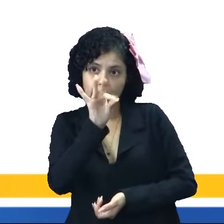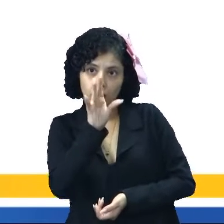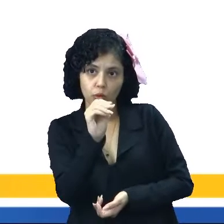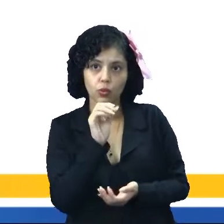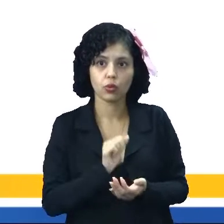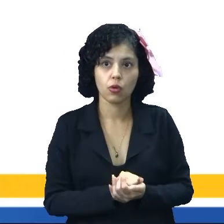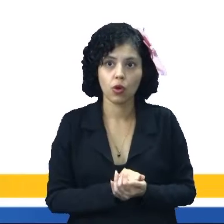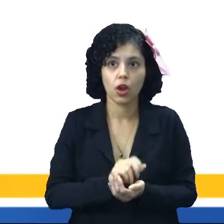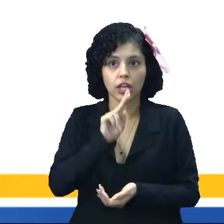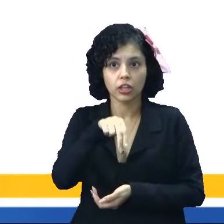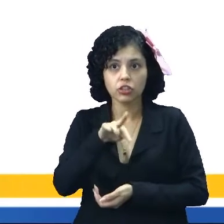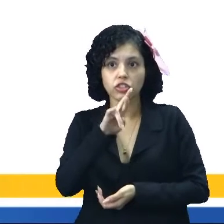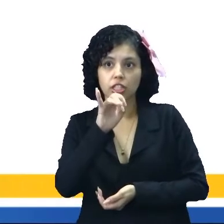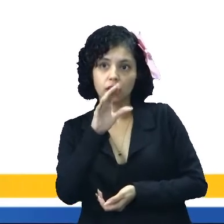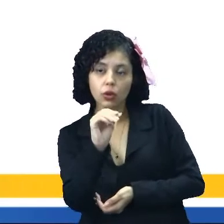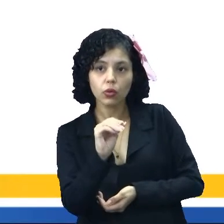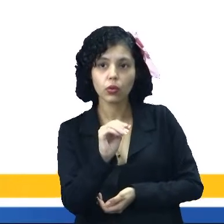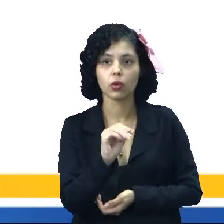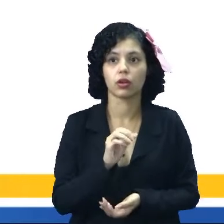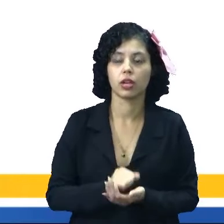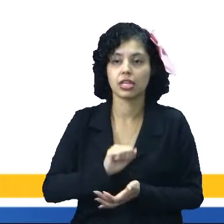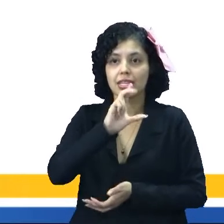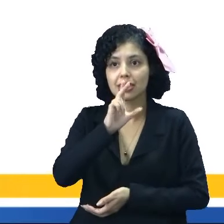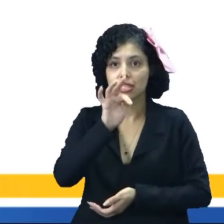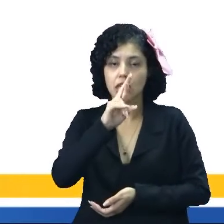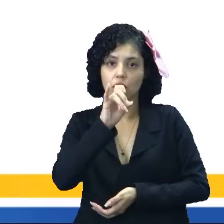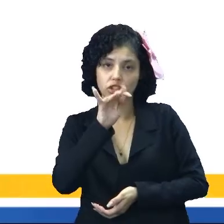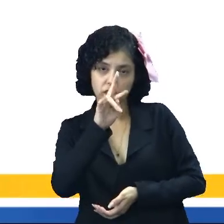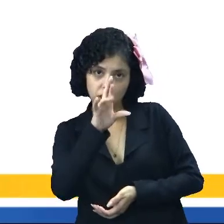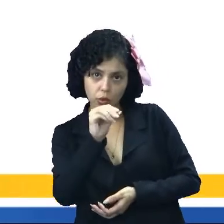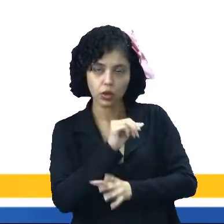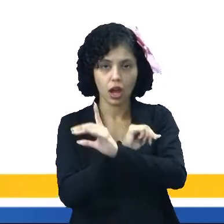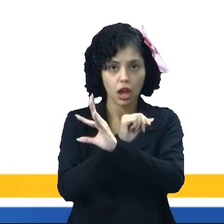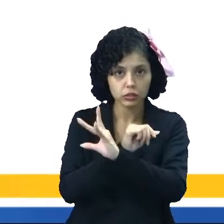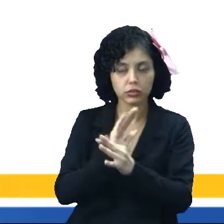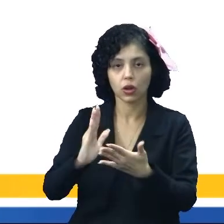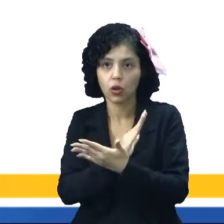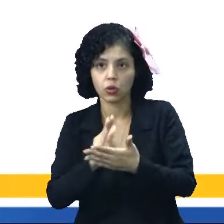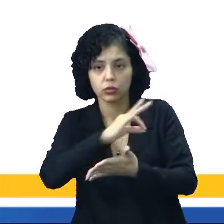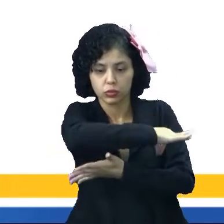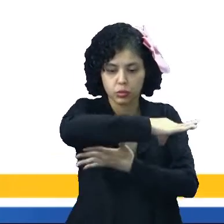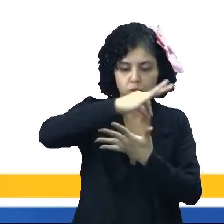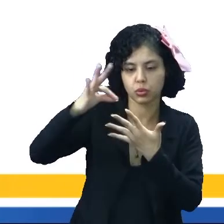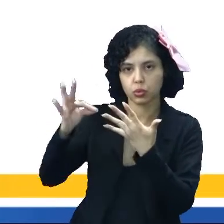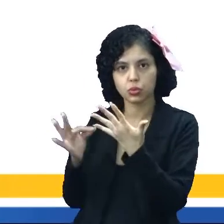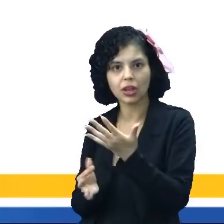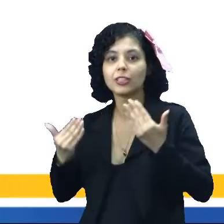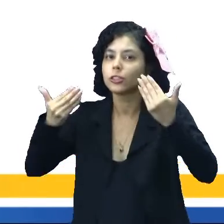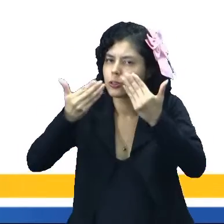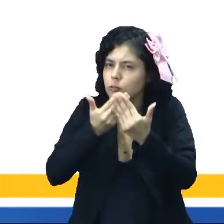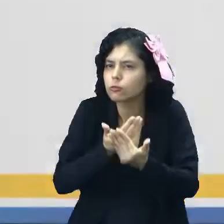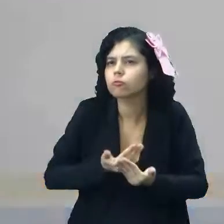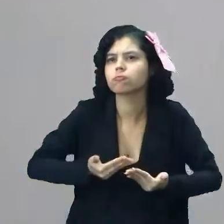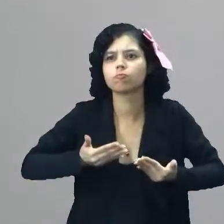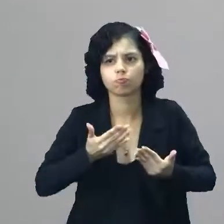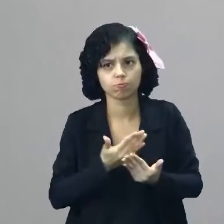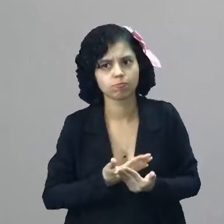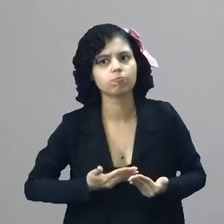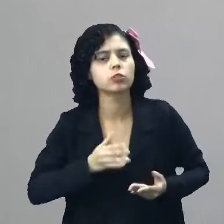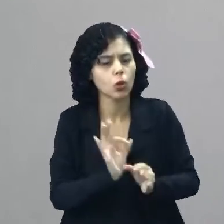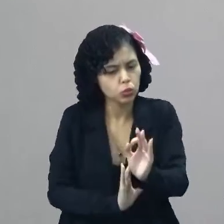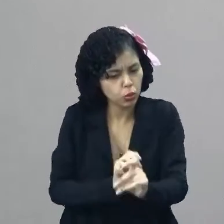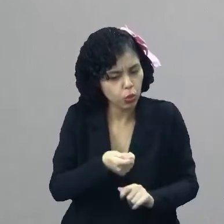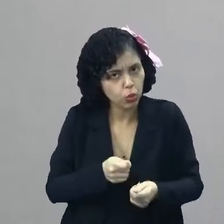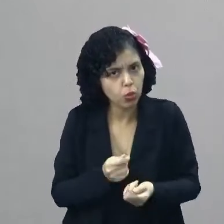o ácido nítrico e o ácido cianídrico, tá? Alguns desses ácidos a gente tem que ter muito cuidado na